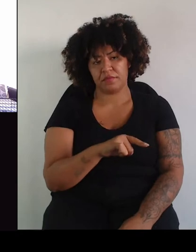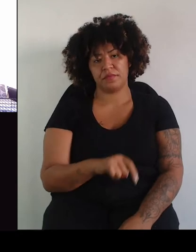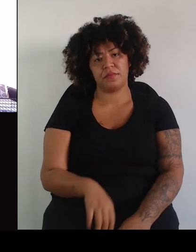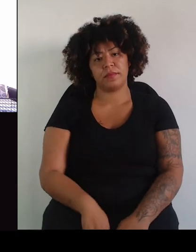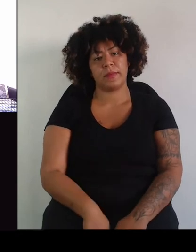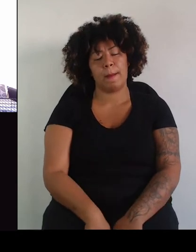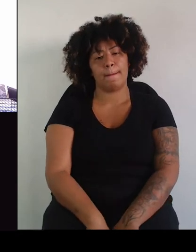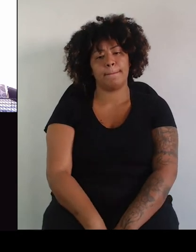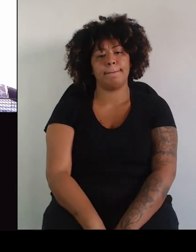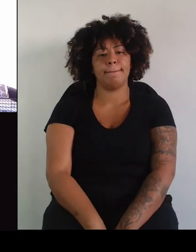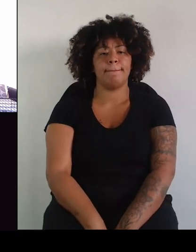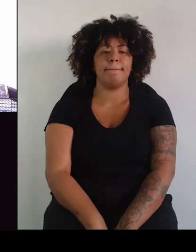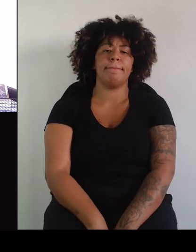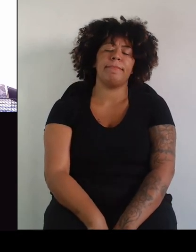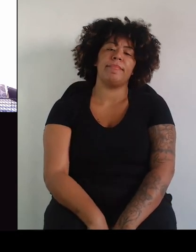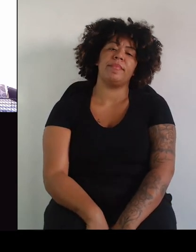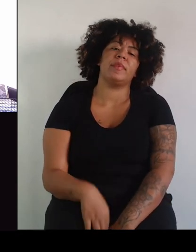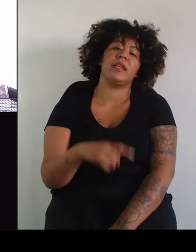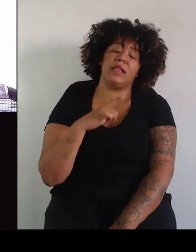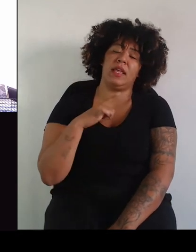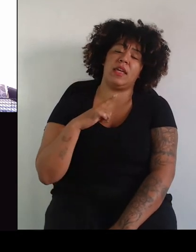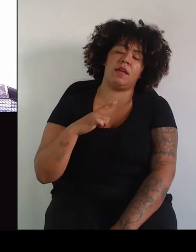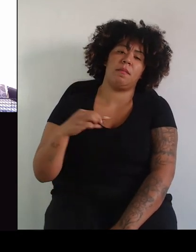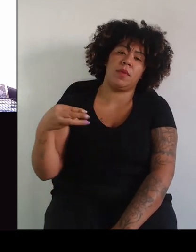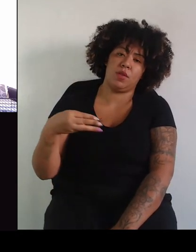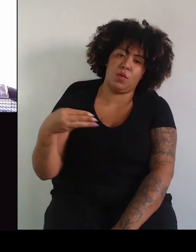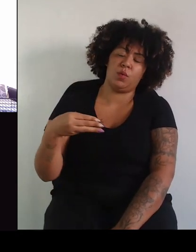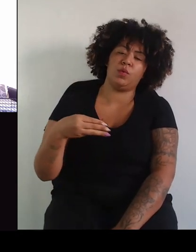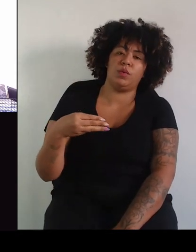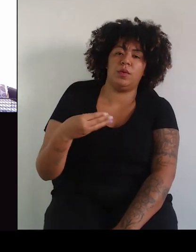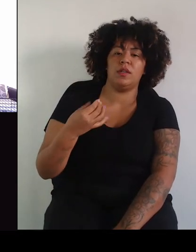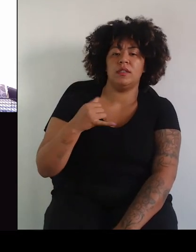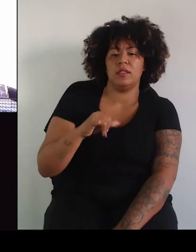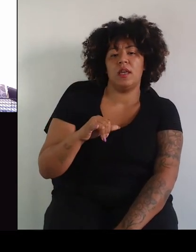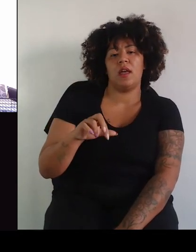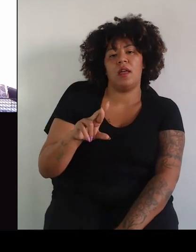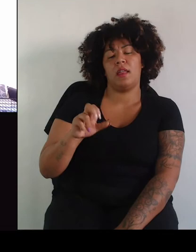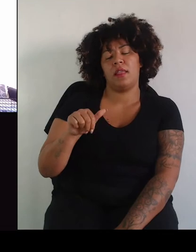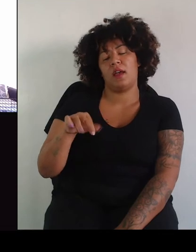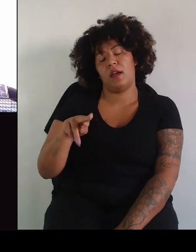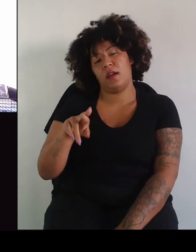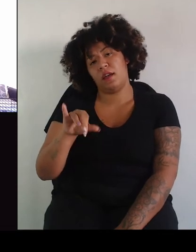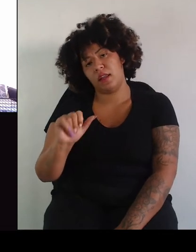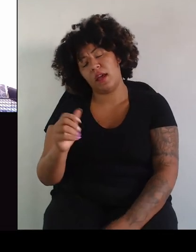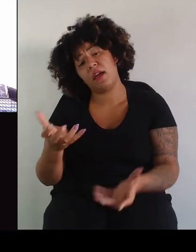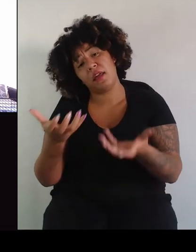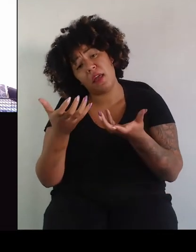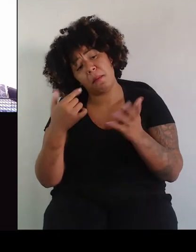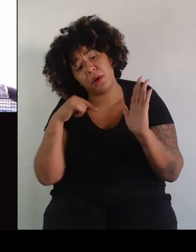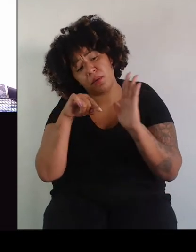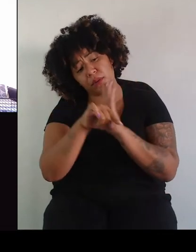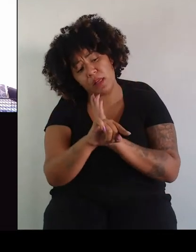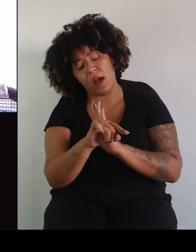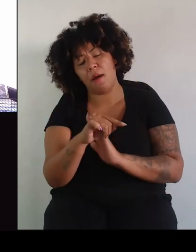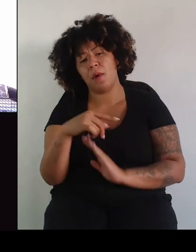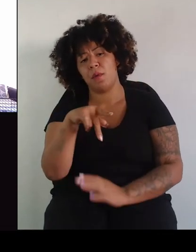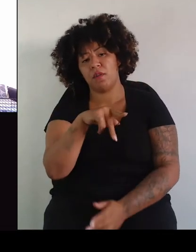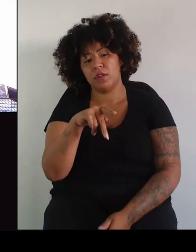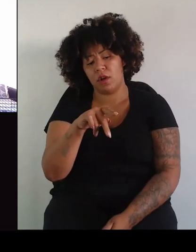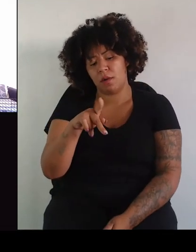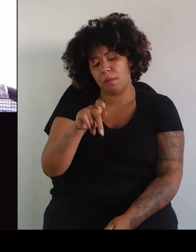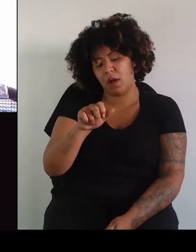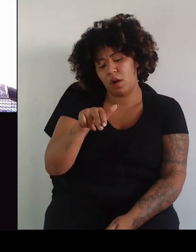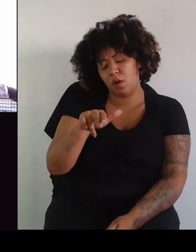tem a gente ainda tem mais alguns minutinhos caso na área queira fazer uma pergunta para o professor Paulo leackenhof ou vice-versa